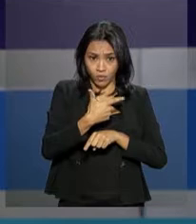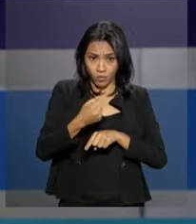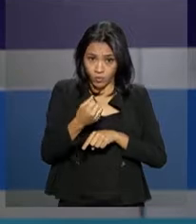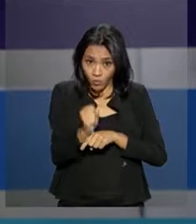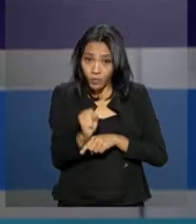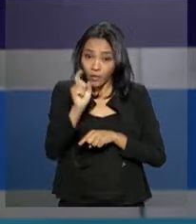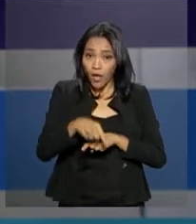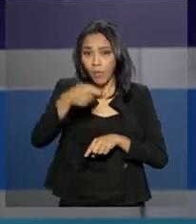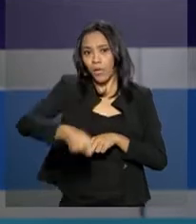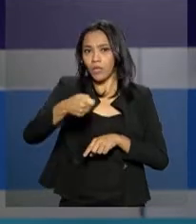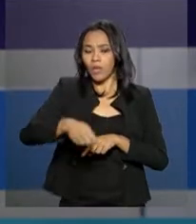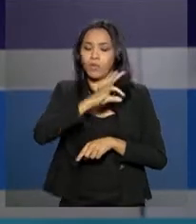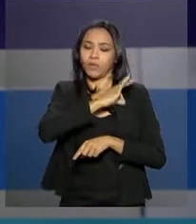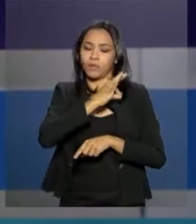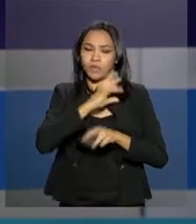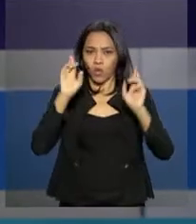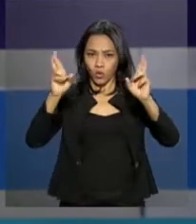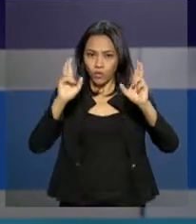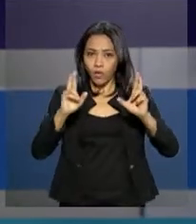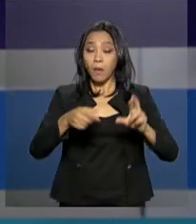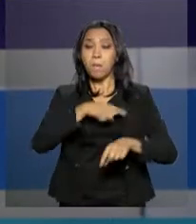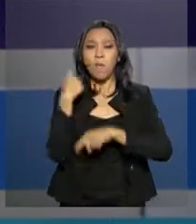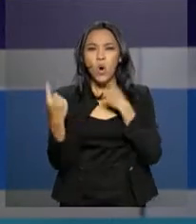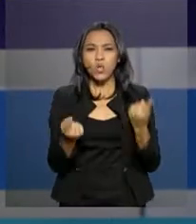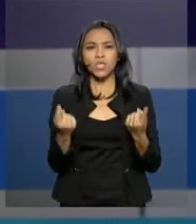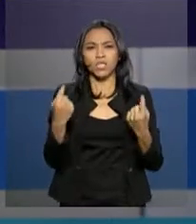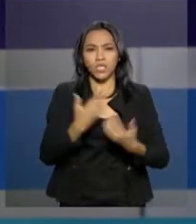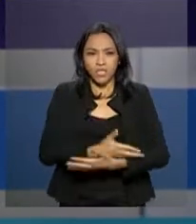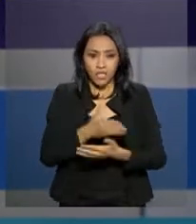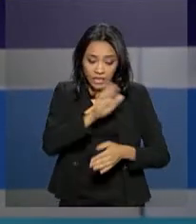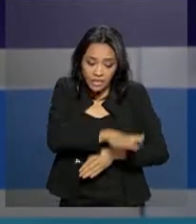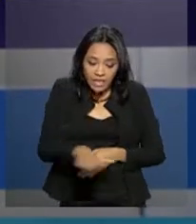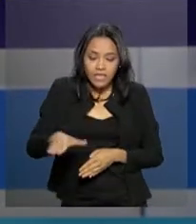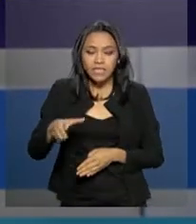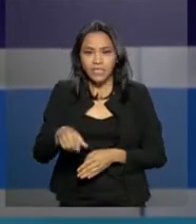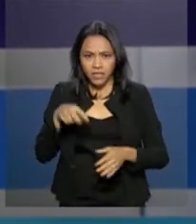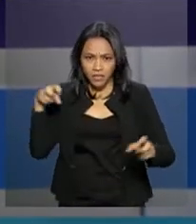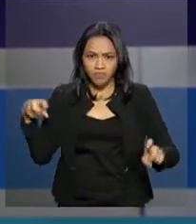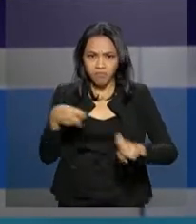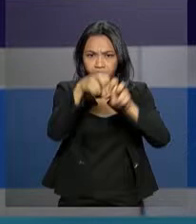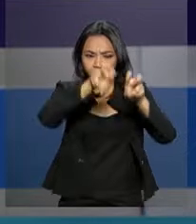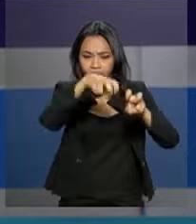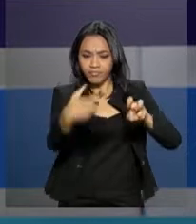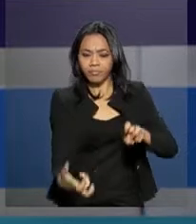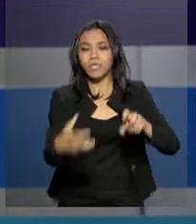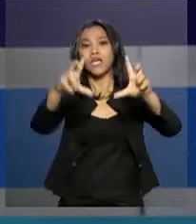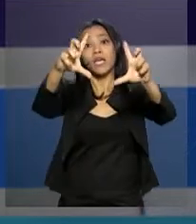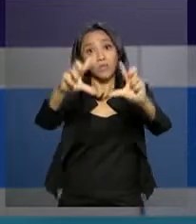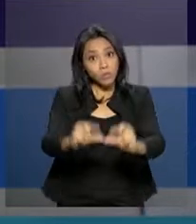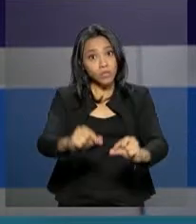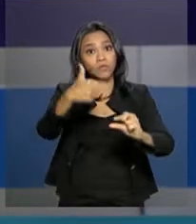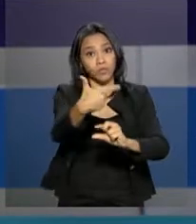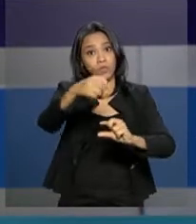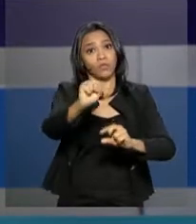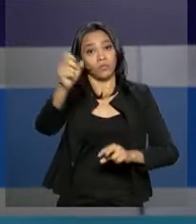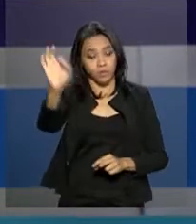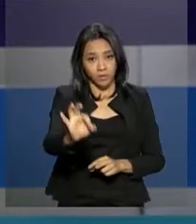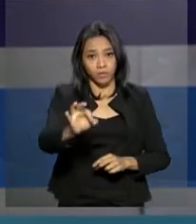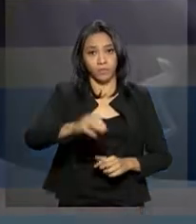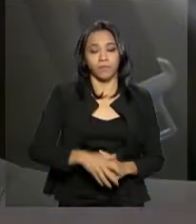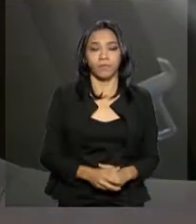a polícia rodoviária federal o número de mortes de crianças vítimas de acidentes nas estradas caiu 1 28%